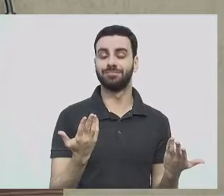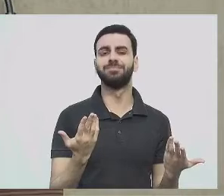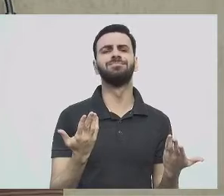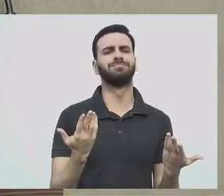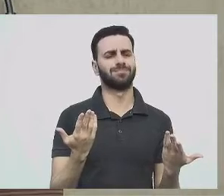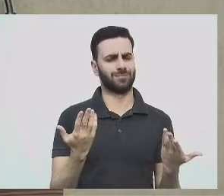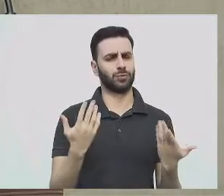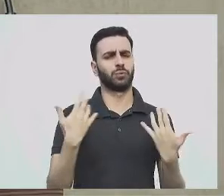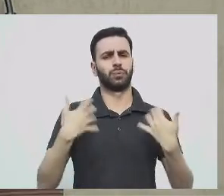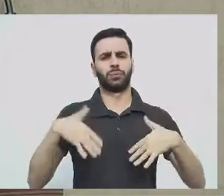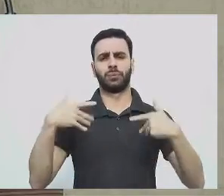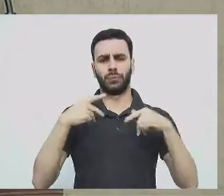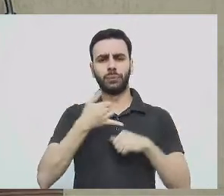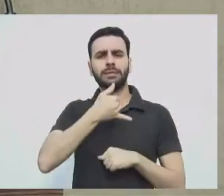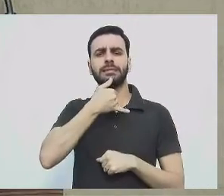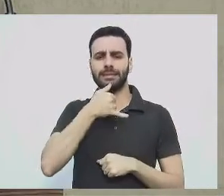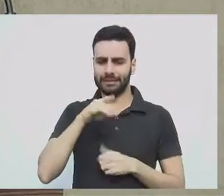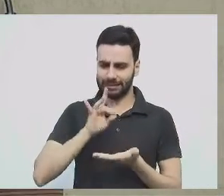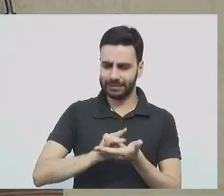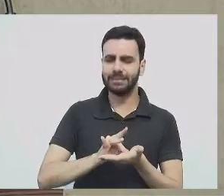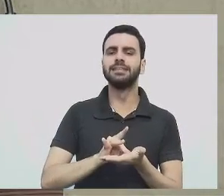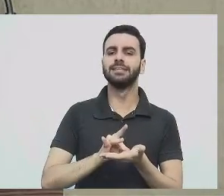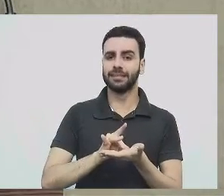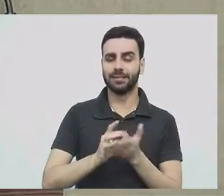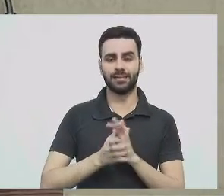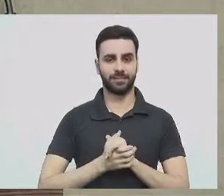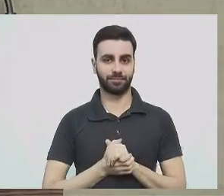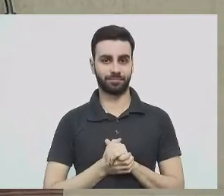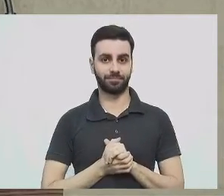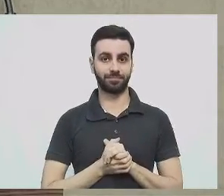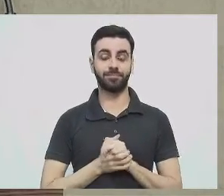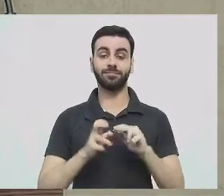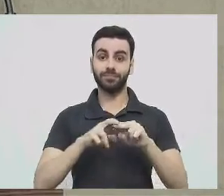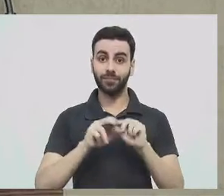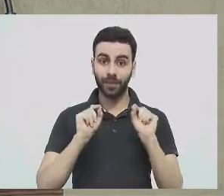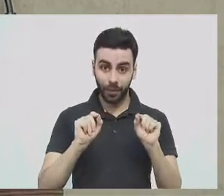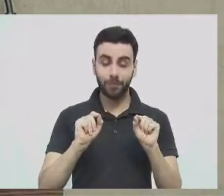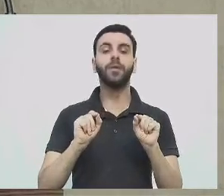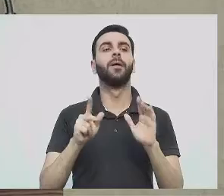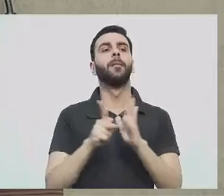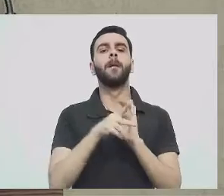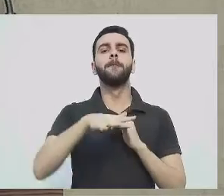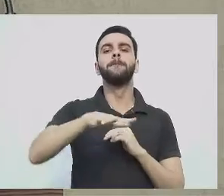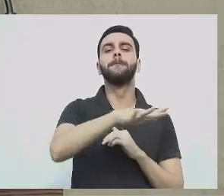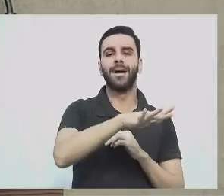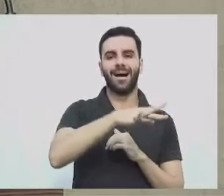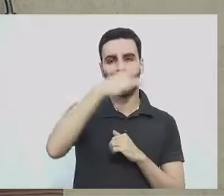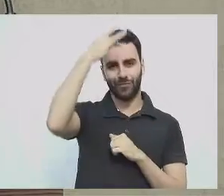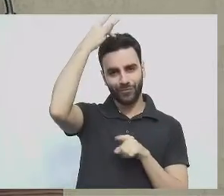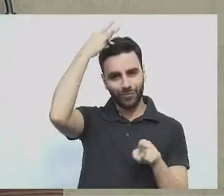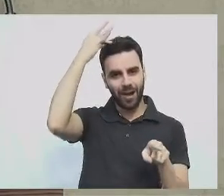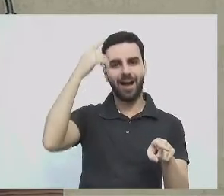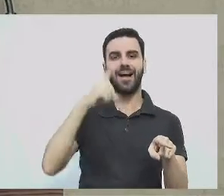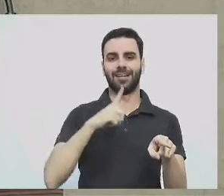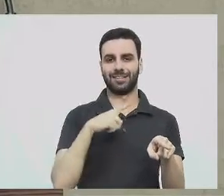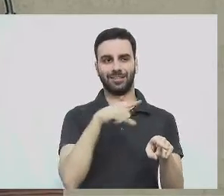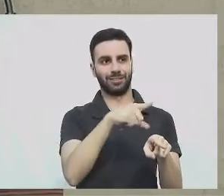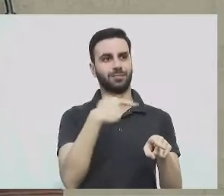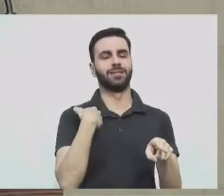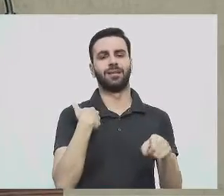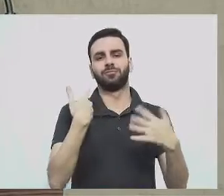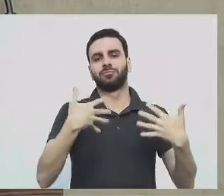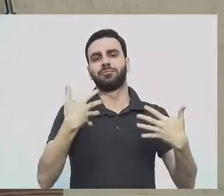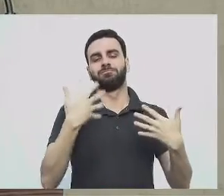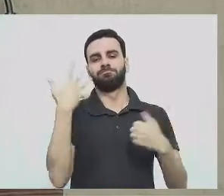muito ruim, muito constrangedor. Então, o pessoal lá do Fátima, onde eu tenho aquela imagem tão linda